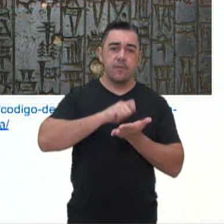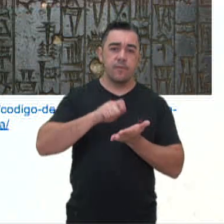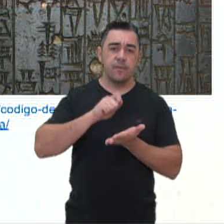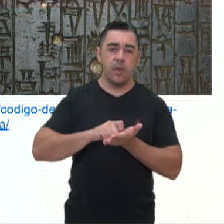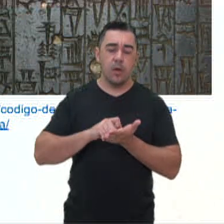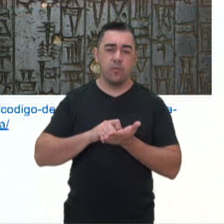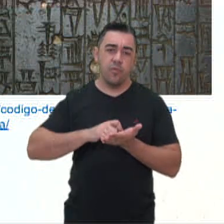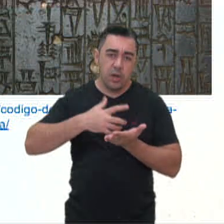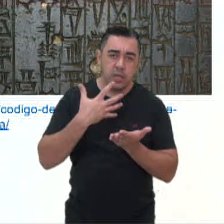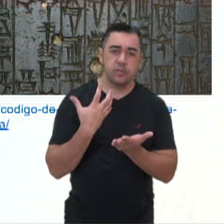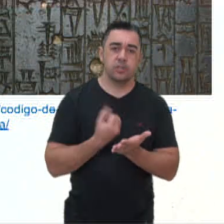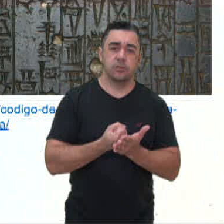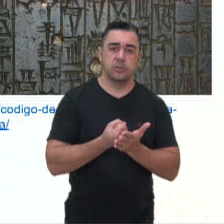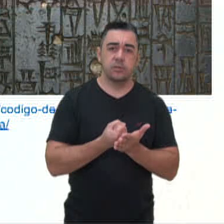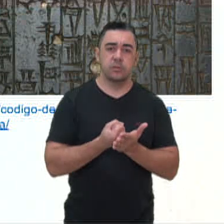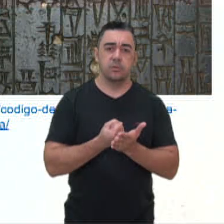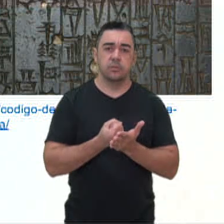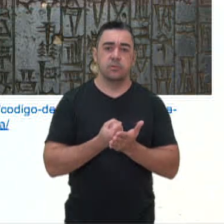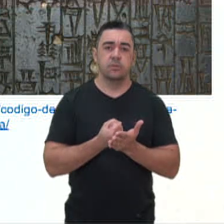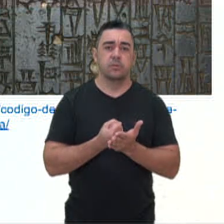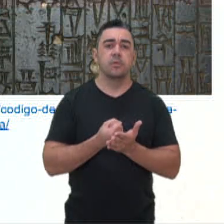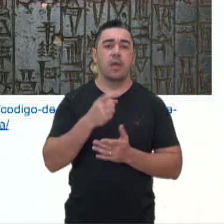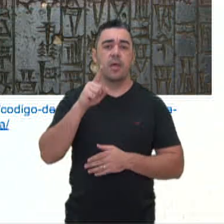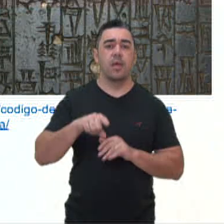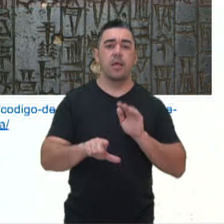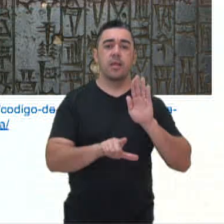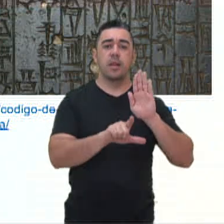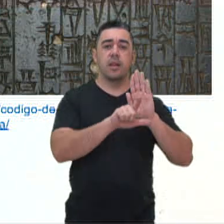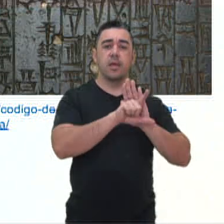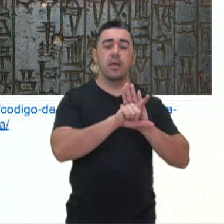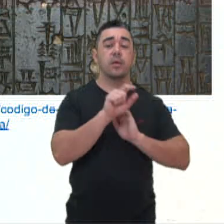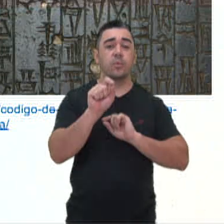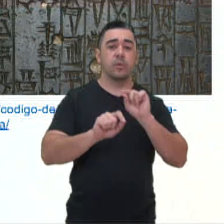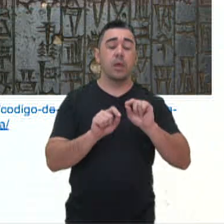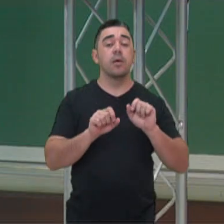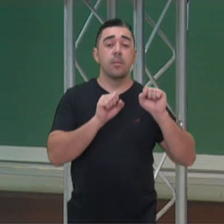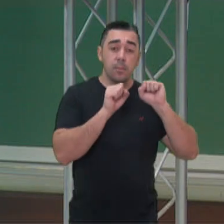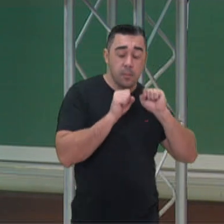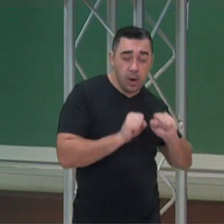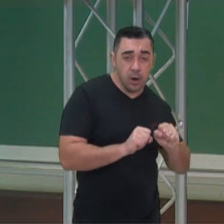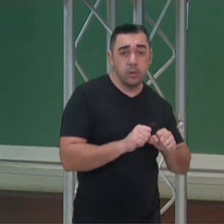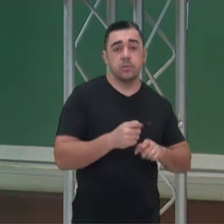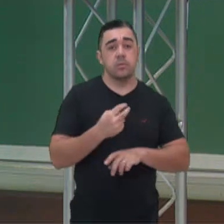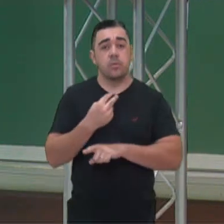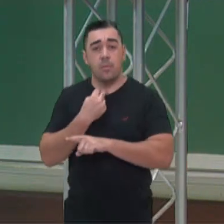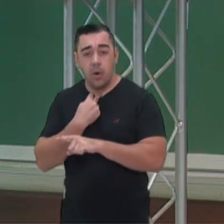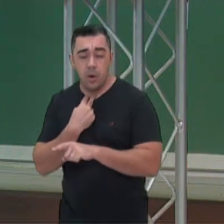se registra. Eram leis que diziam o que as pessoas tinham